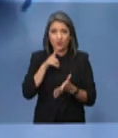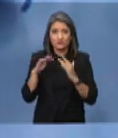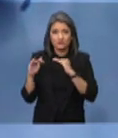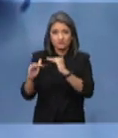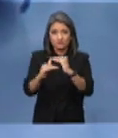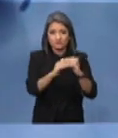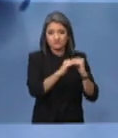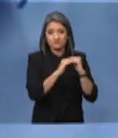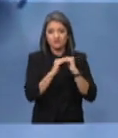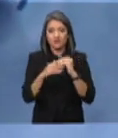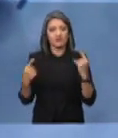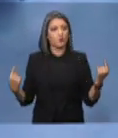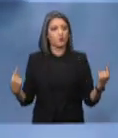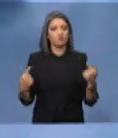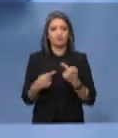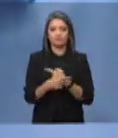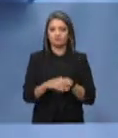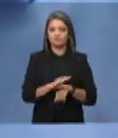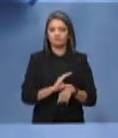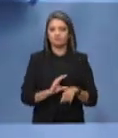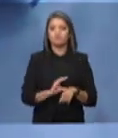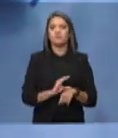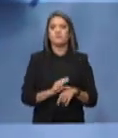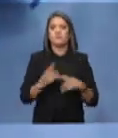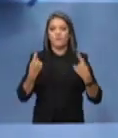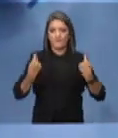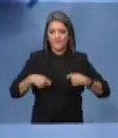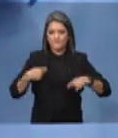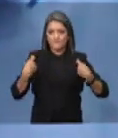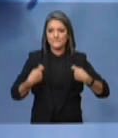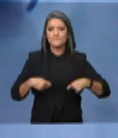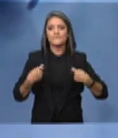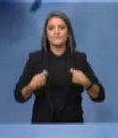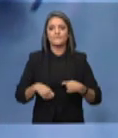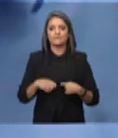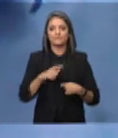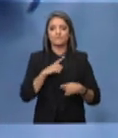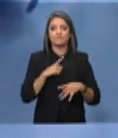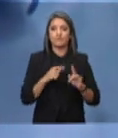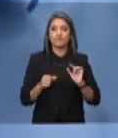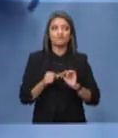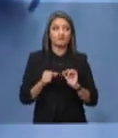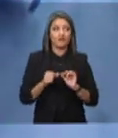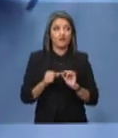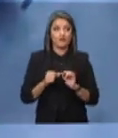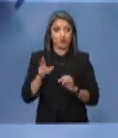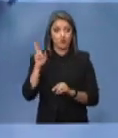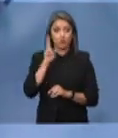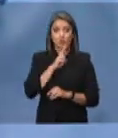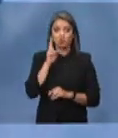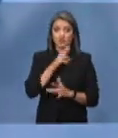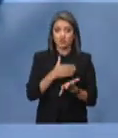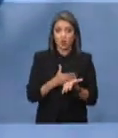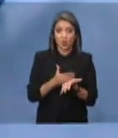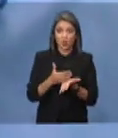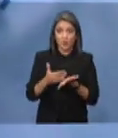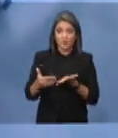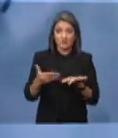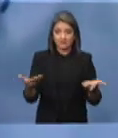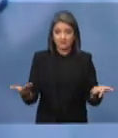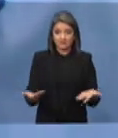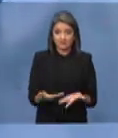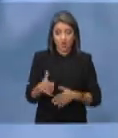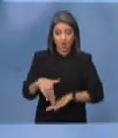e incondicionalidade precisa ser implantada imediatamente começando pela população